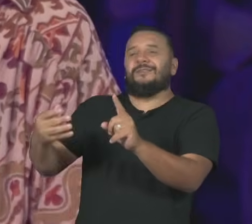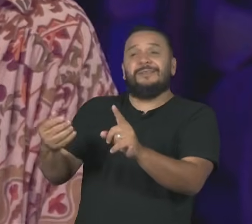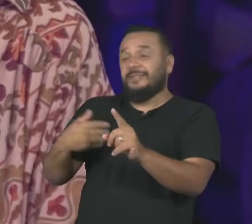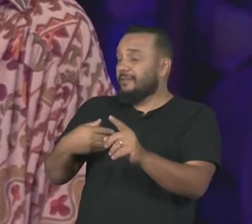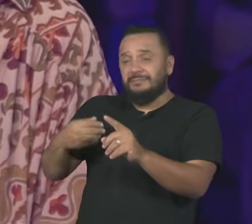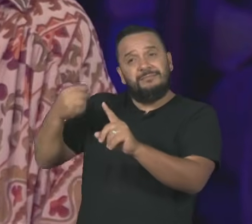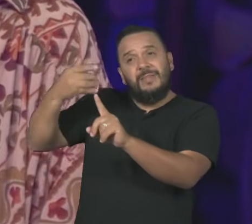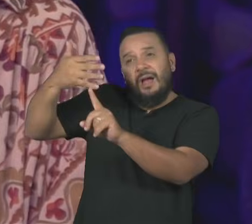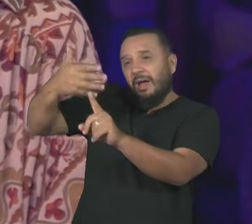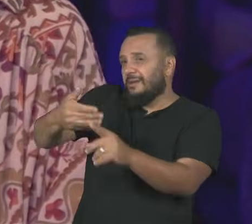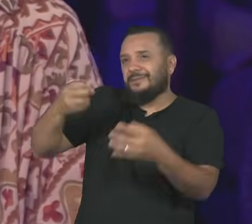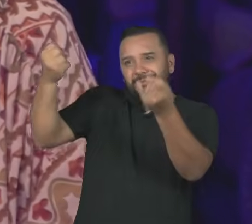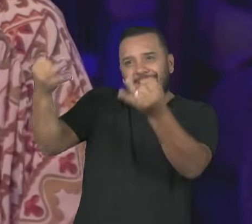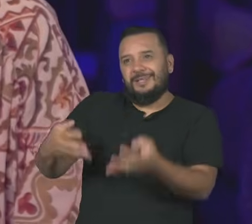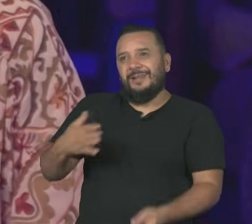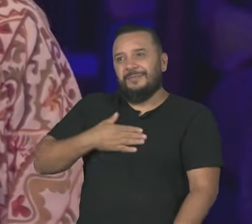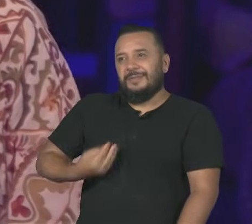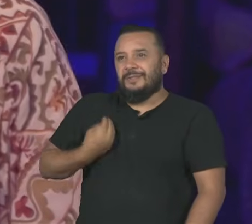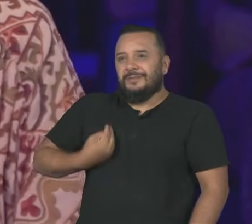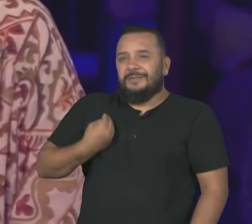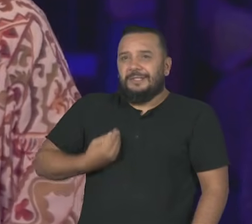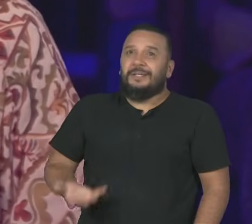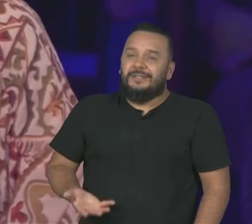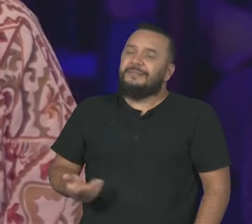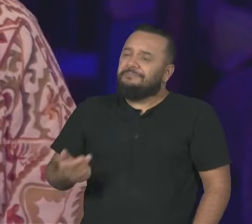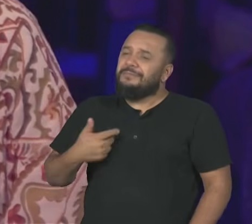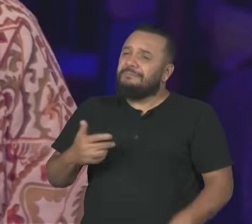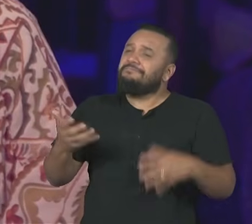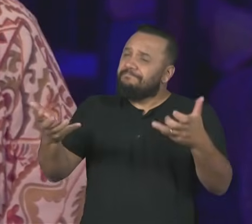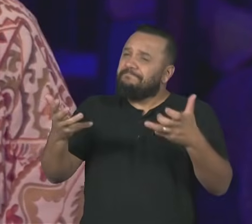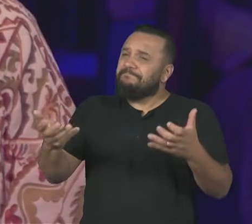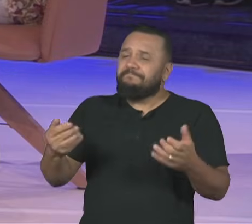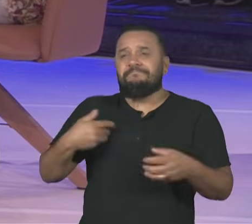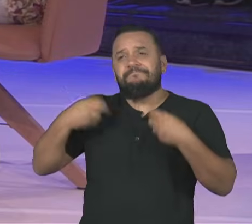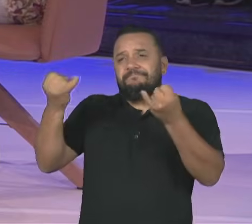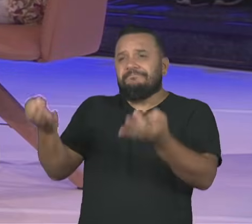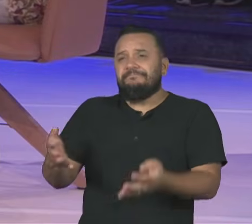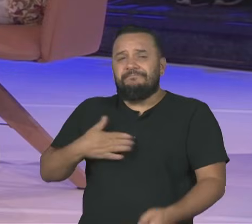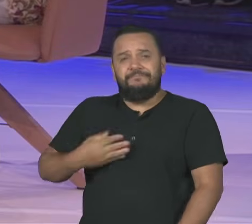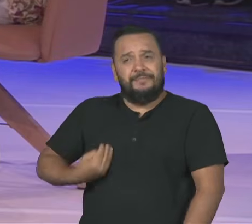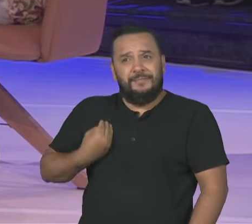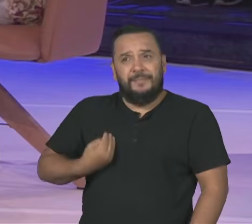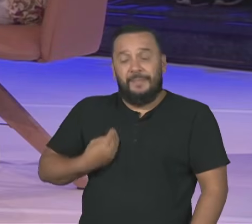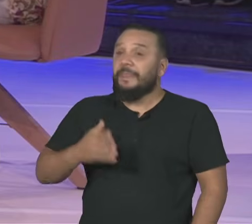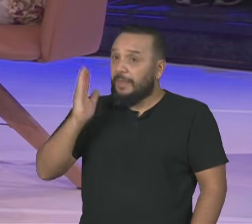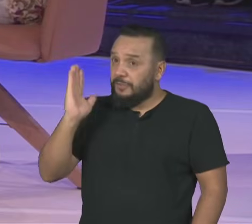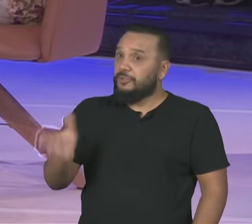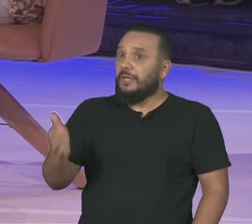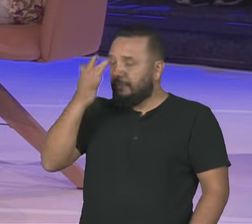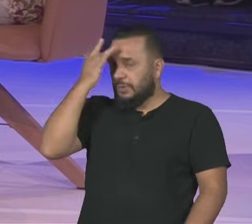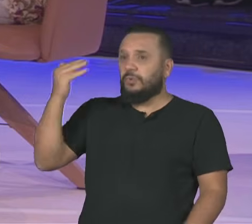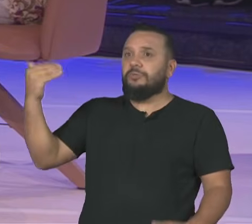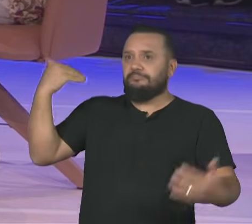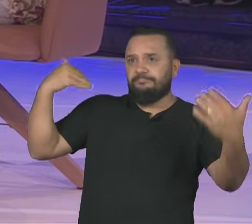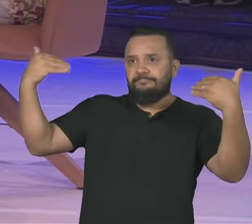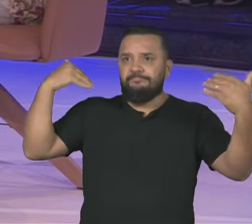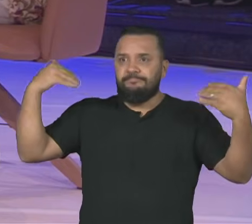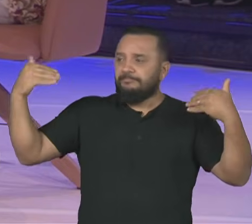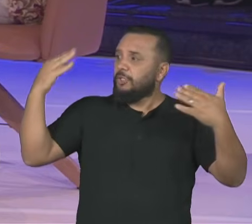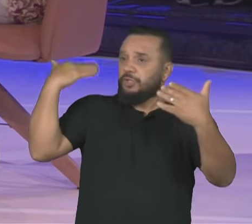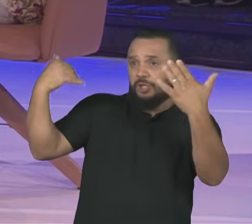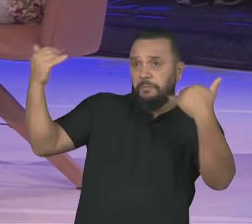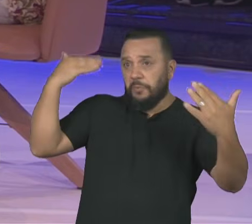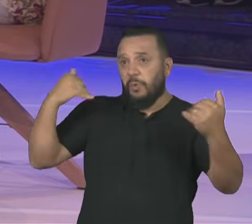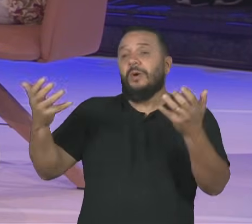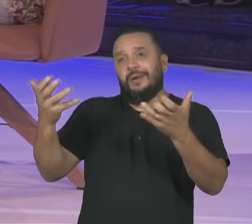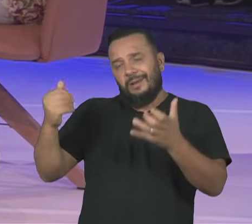enfim. Aí eu achei que estava na hora. Já tinha recebido muitos convites de pessoas